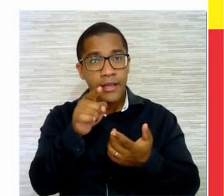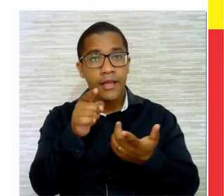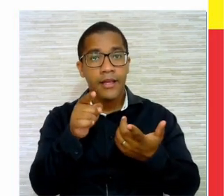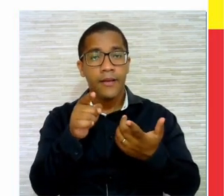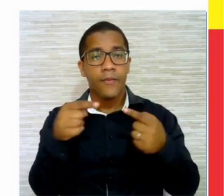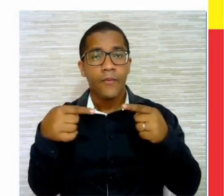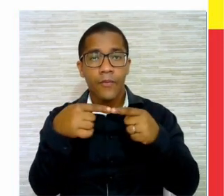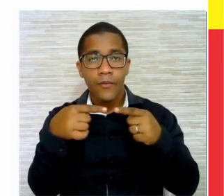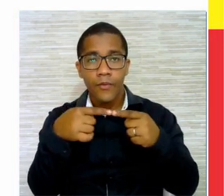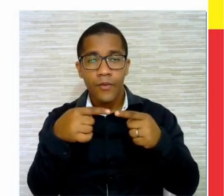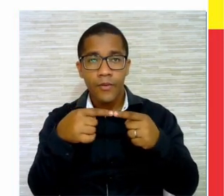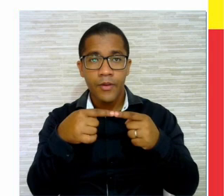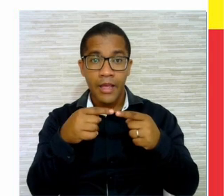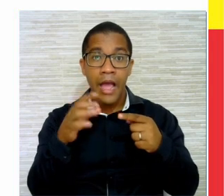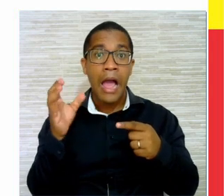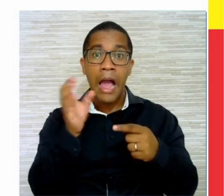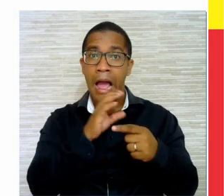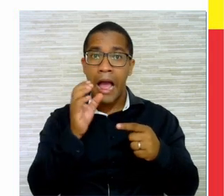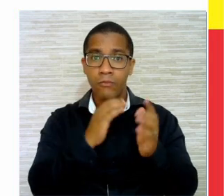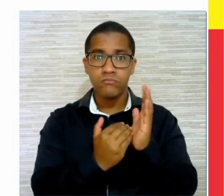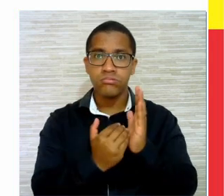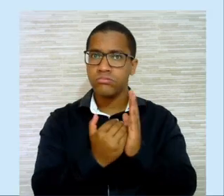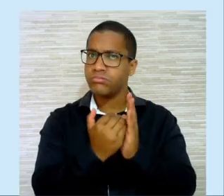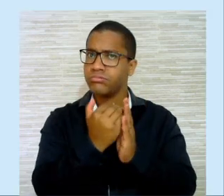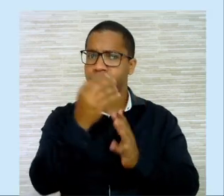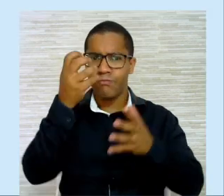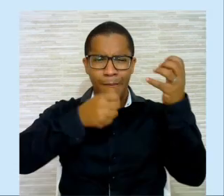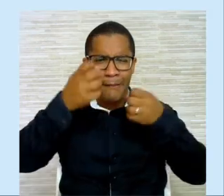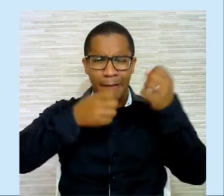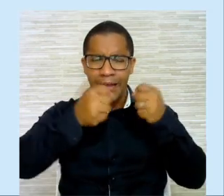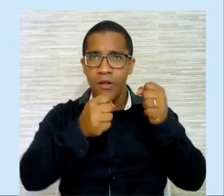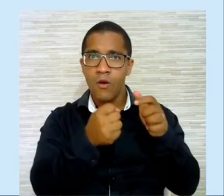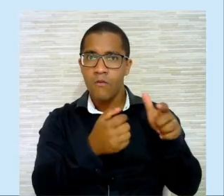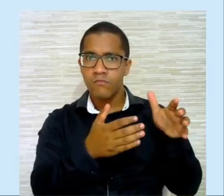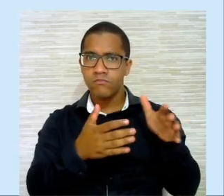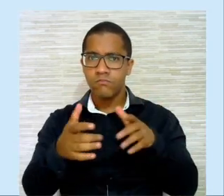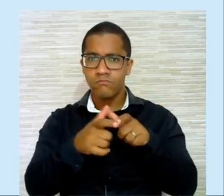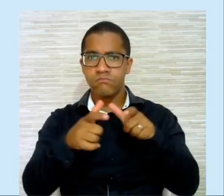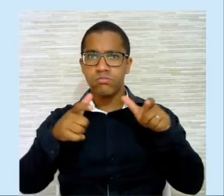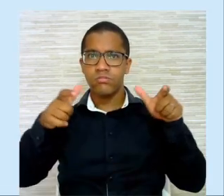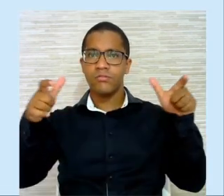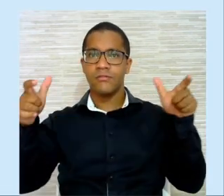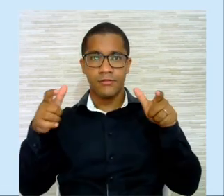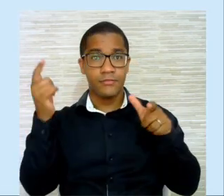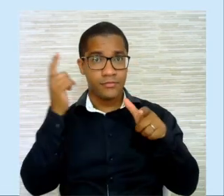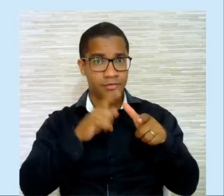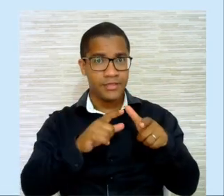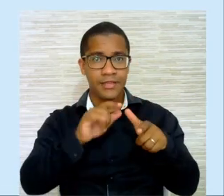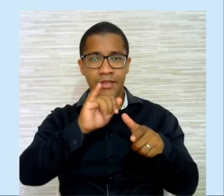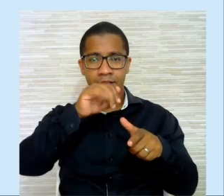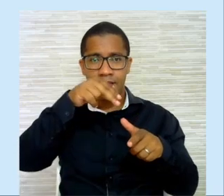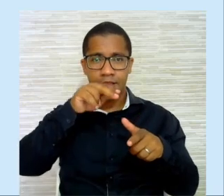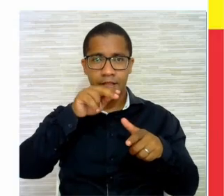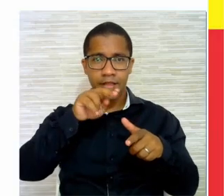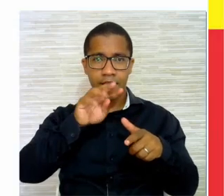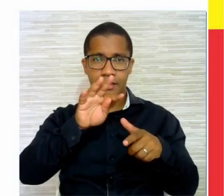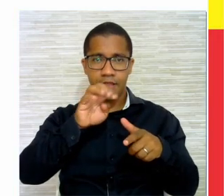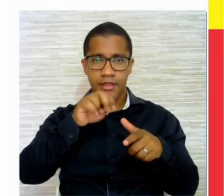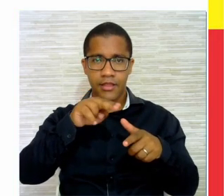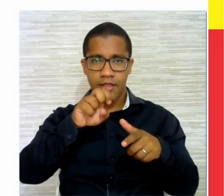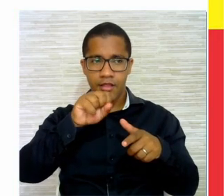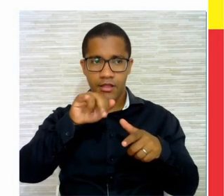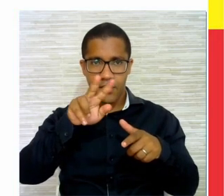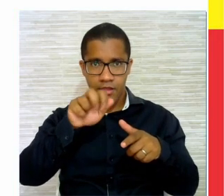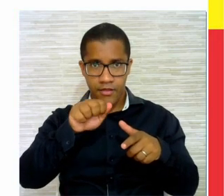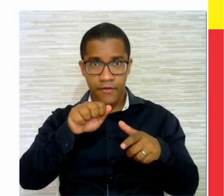também faz parte da alta produtividade na pecuária intensiva. Ok, gente? Existe também